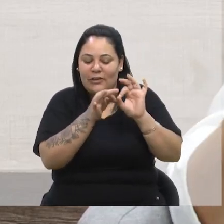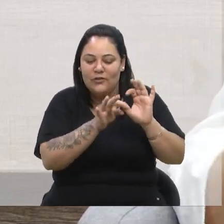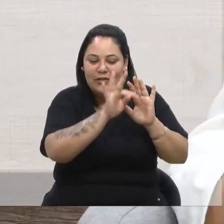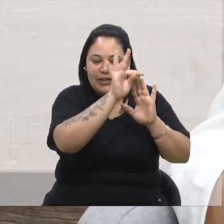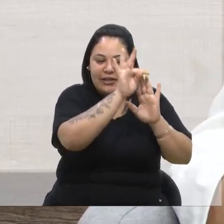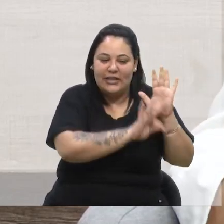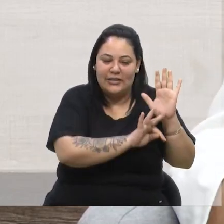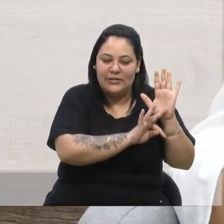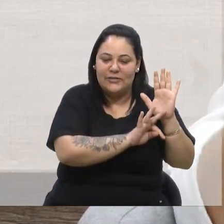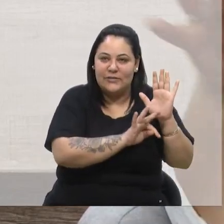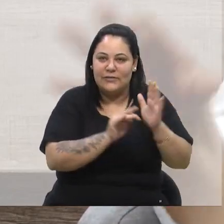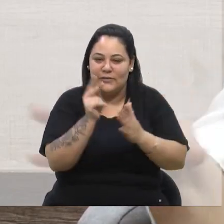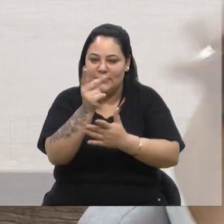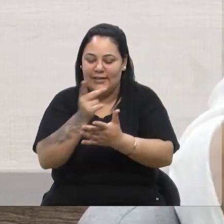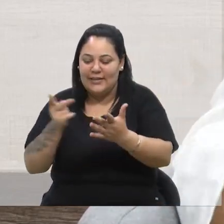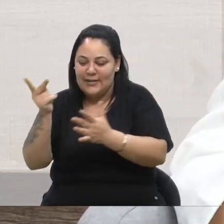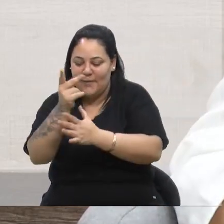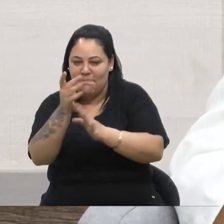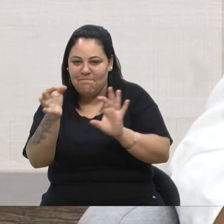texto e